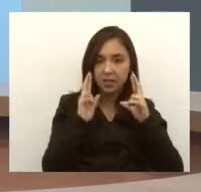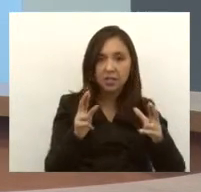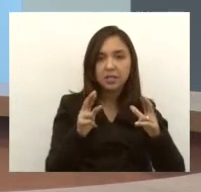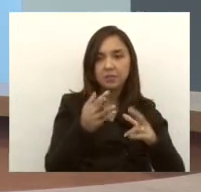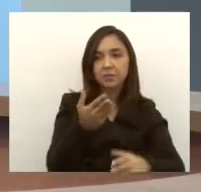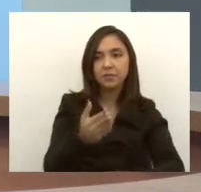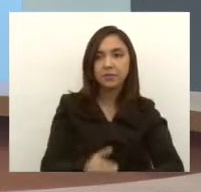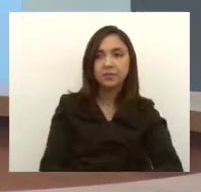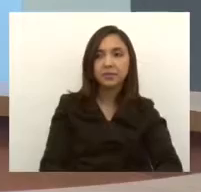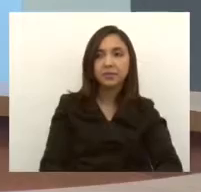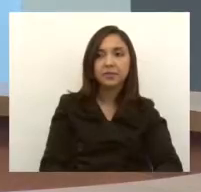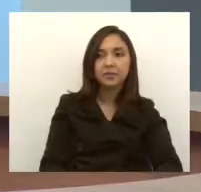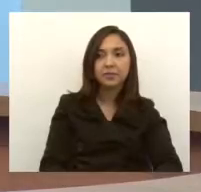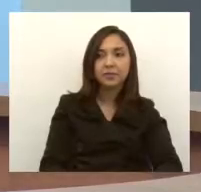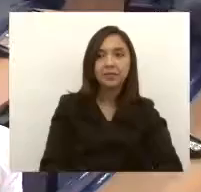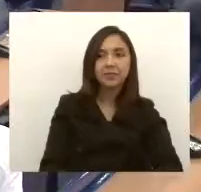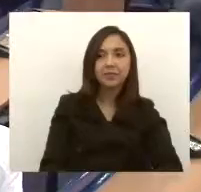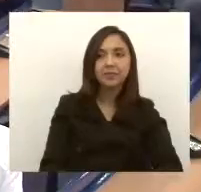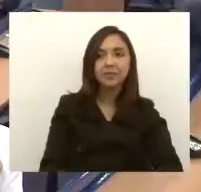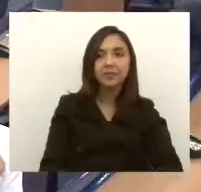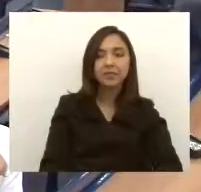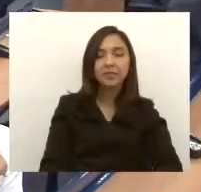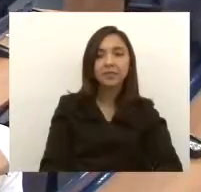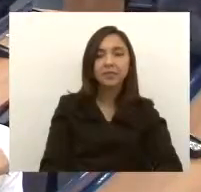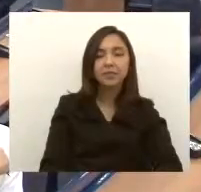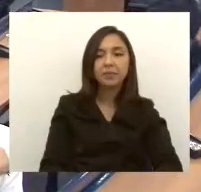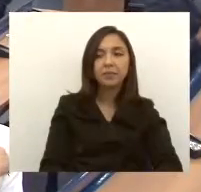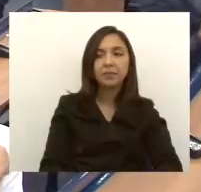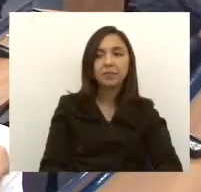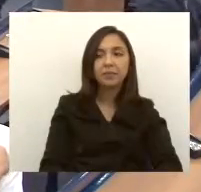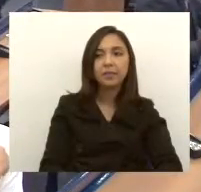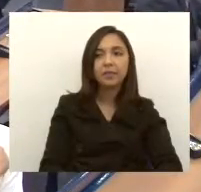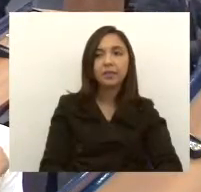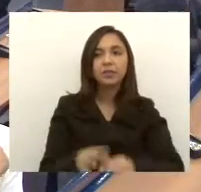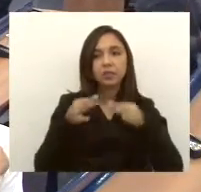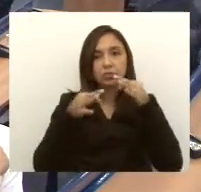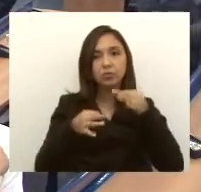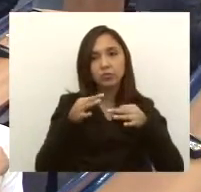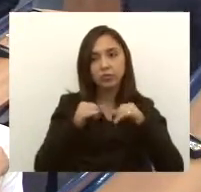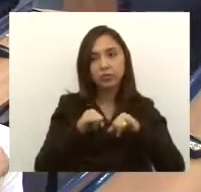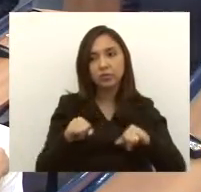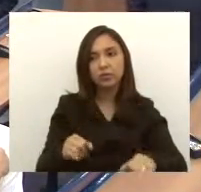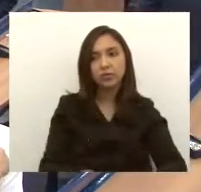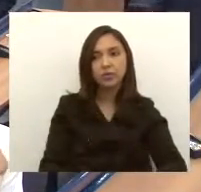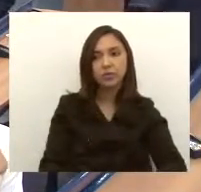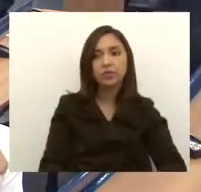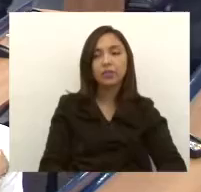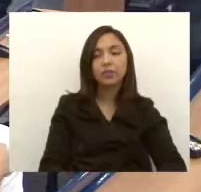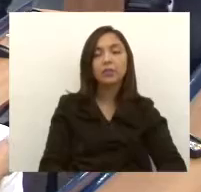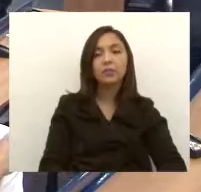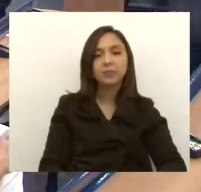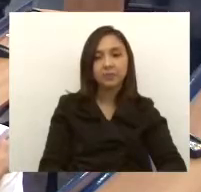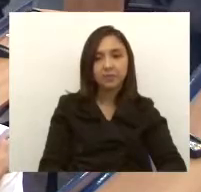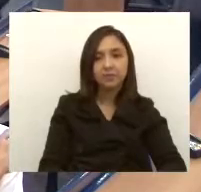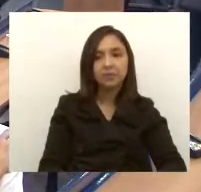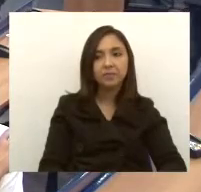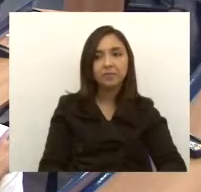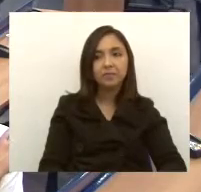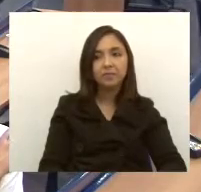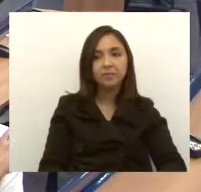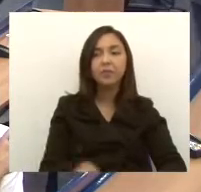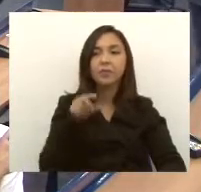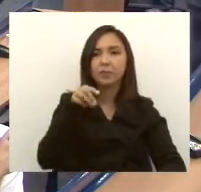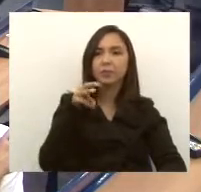Vossa Excelência. Para encaminhar, senhor presidente. Vereador, está justificando, vereador. Justificar, senhor presidente. Para justificar, vereador. O